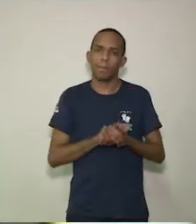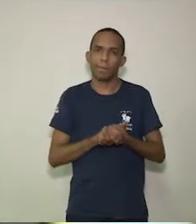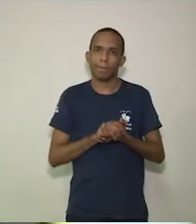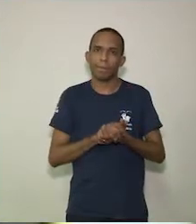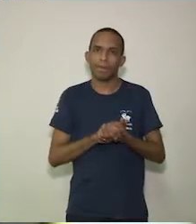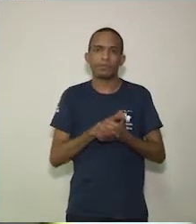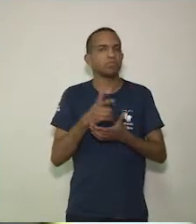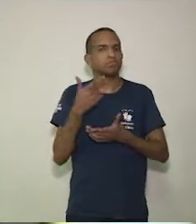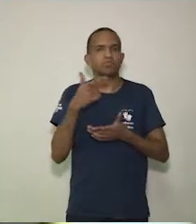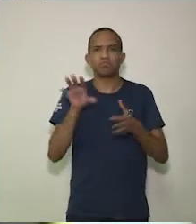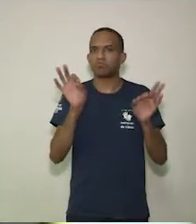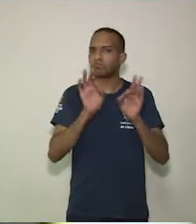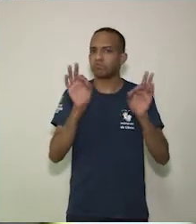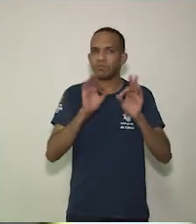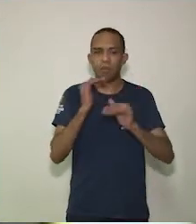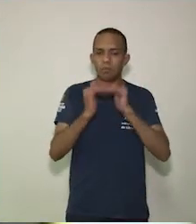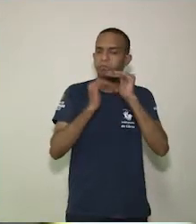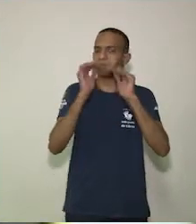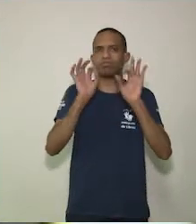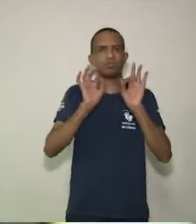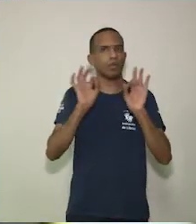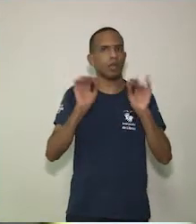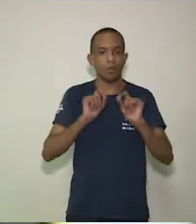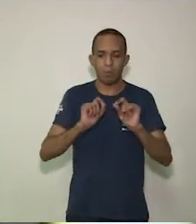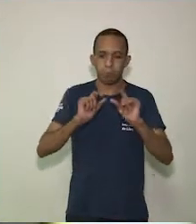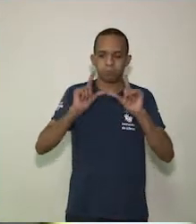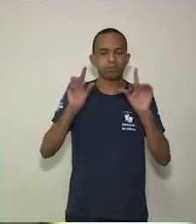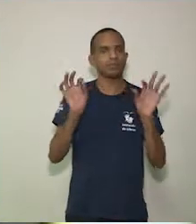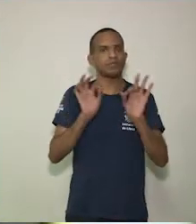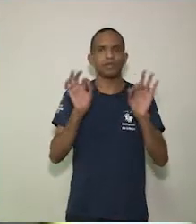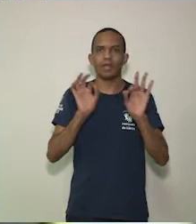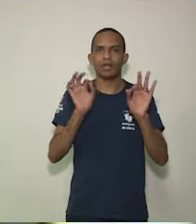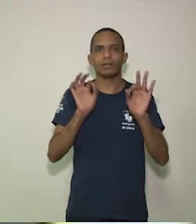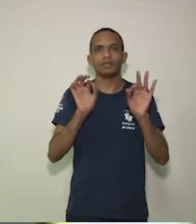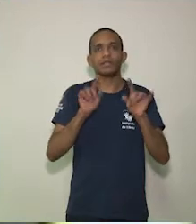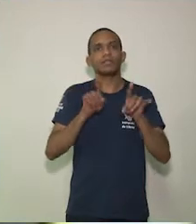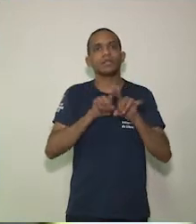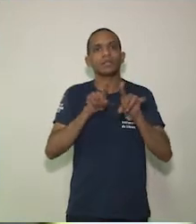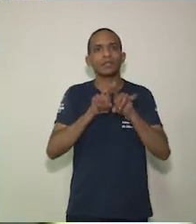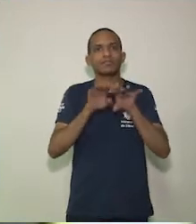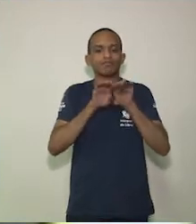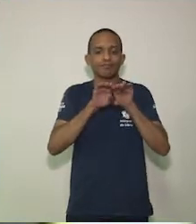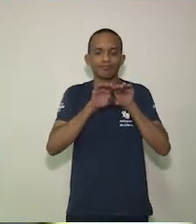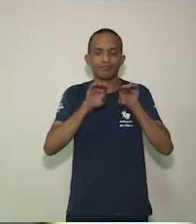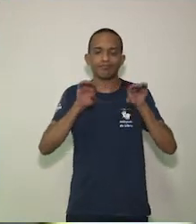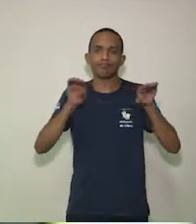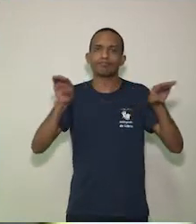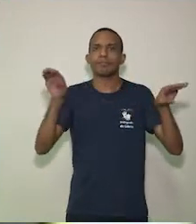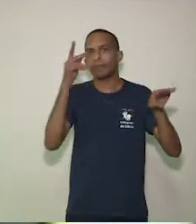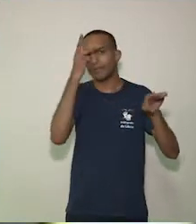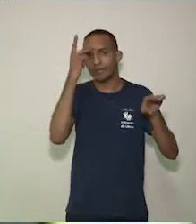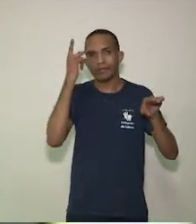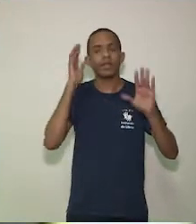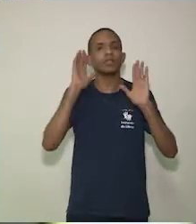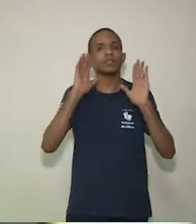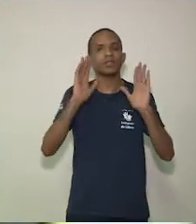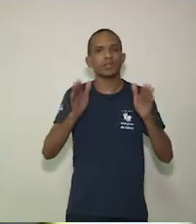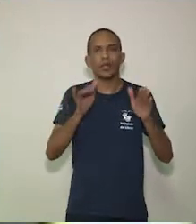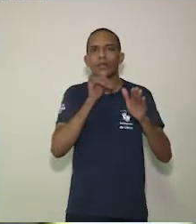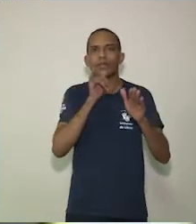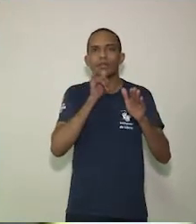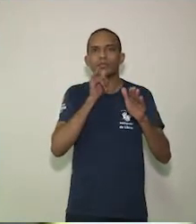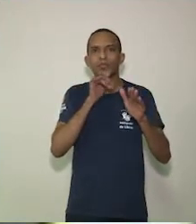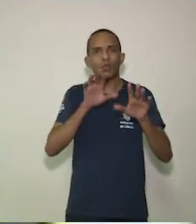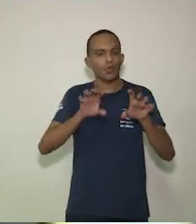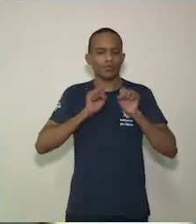não houve aumento nem queda da relação, da quantidade de pessoas já